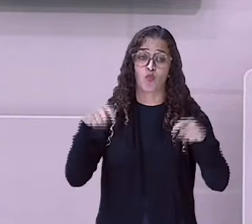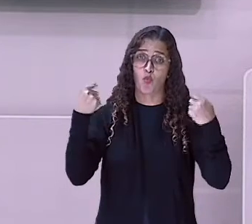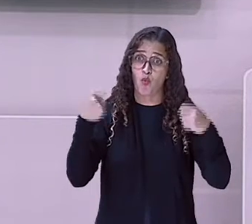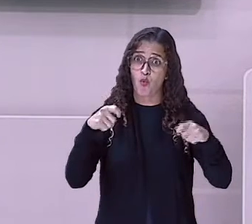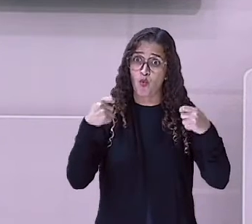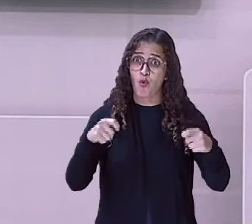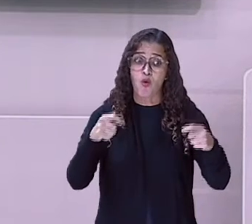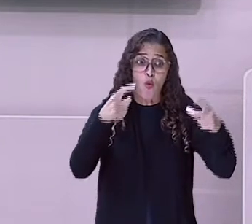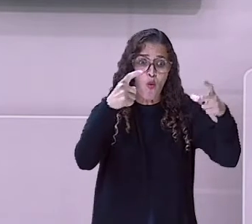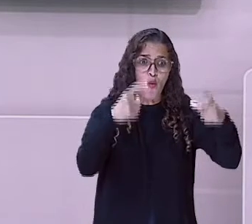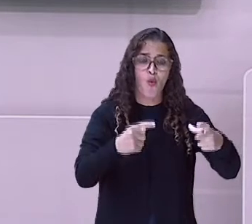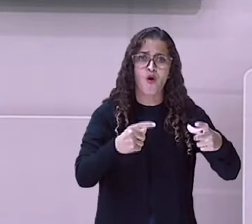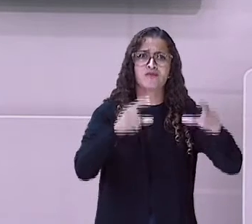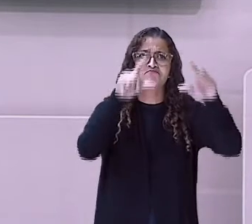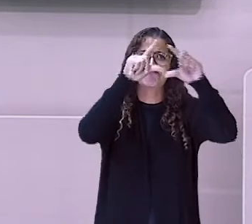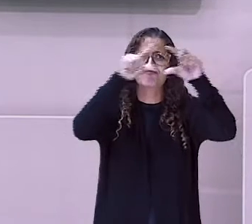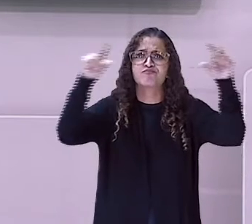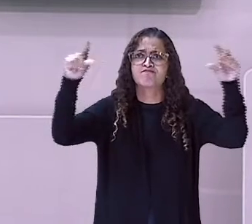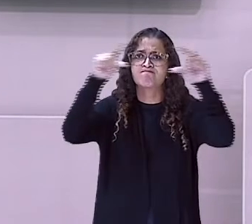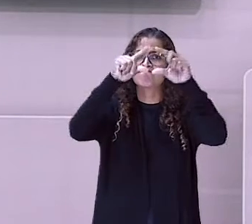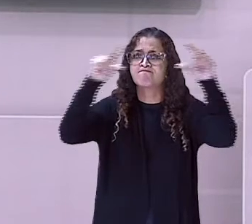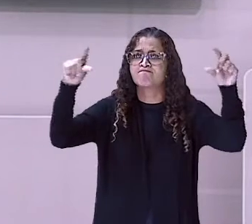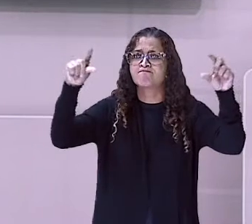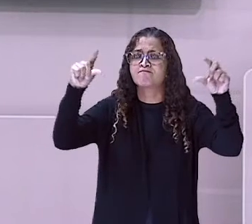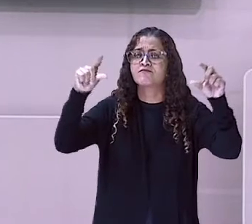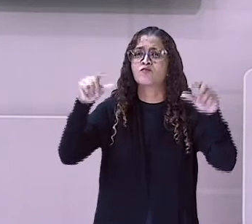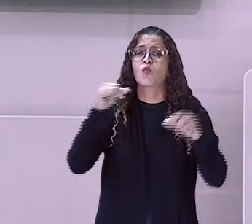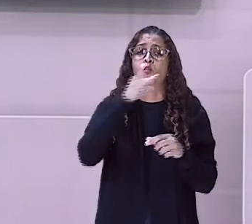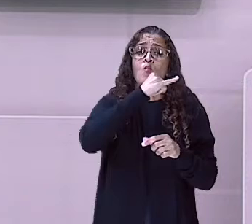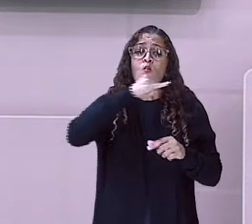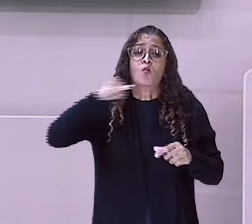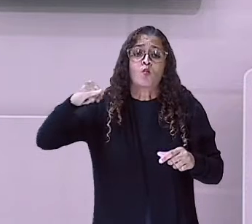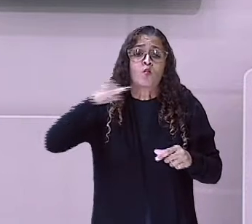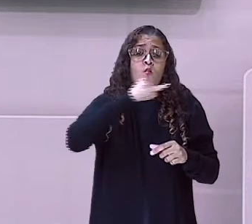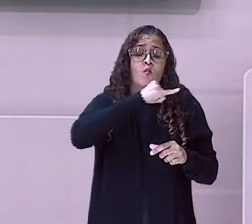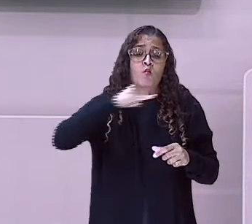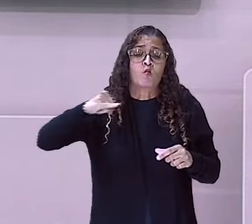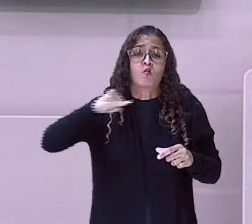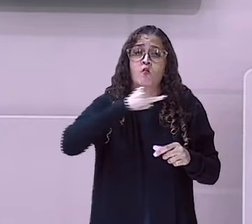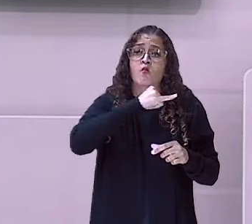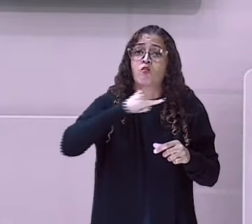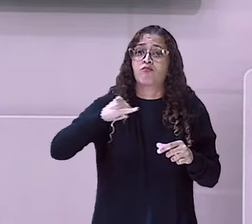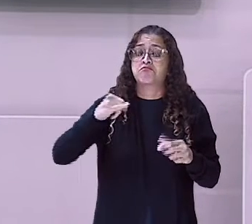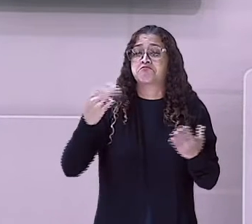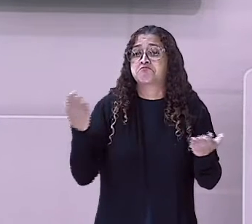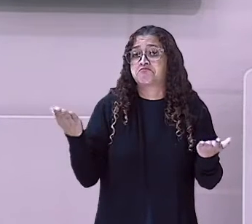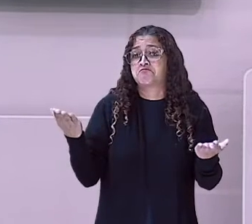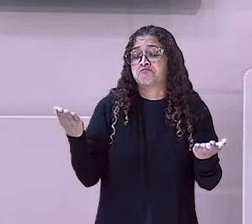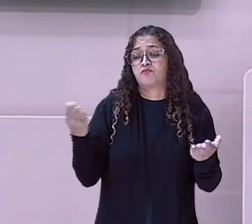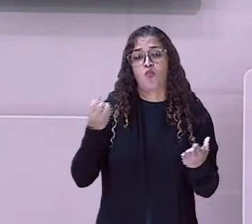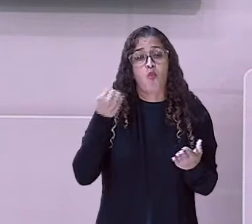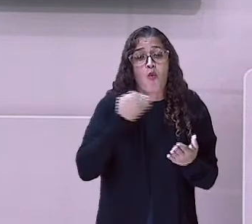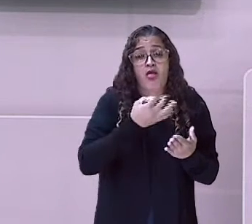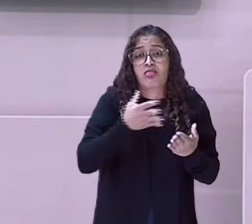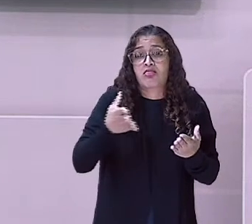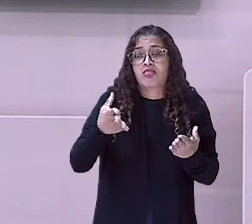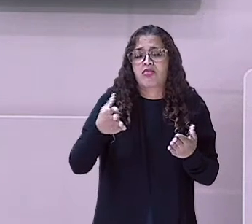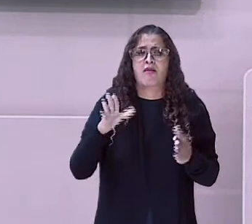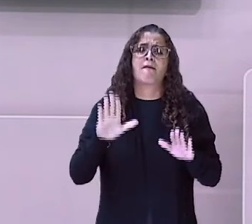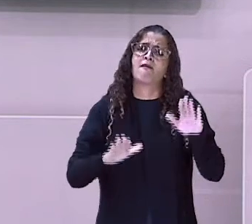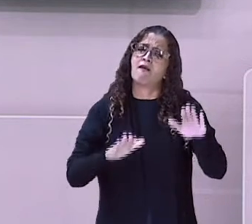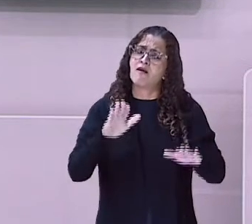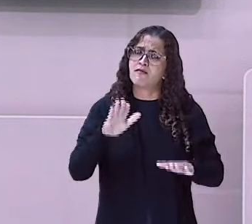para o título. Mas quantas linhas nós vamos ter? Então, as linhas vai depender da quantidade de